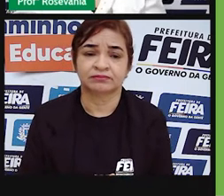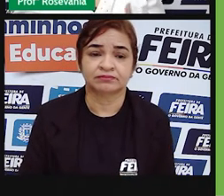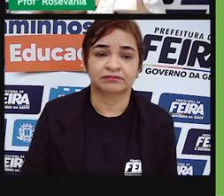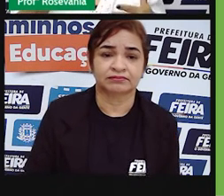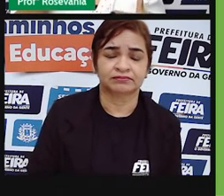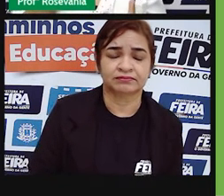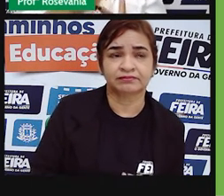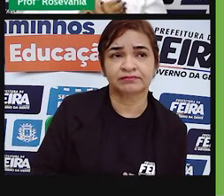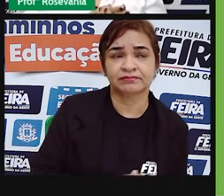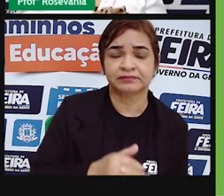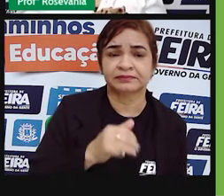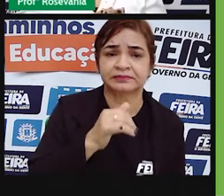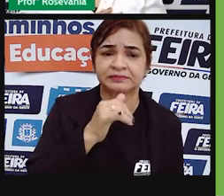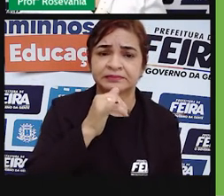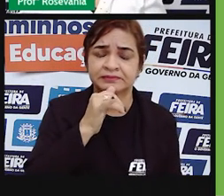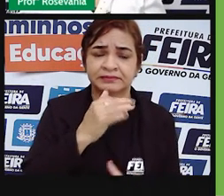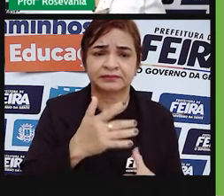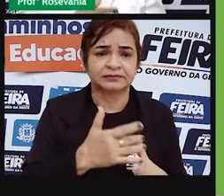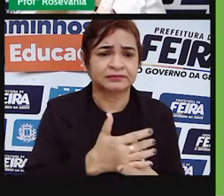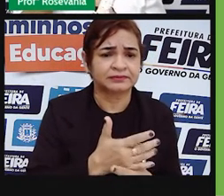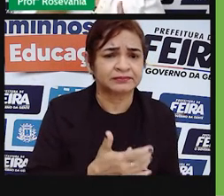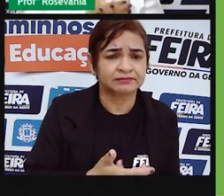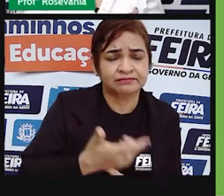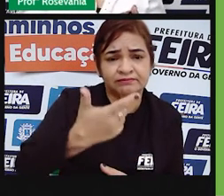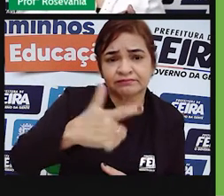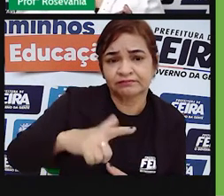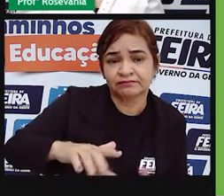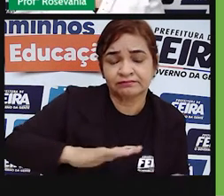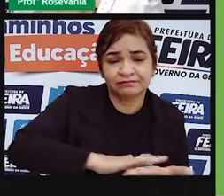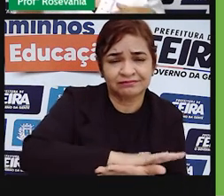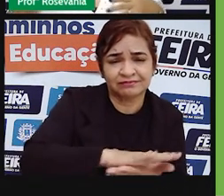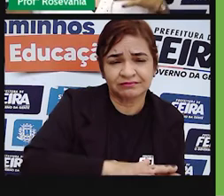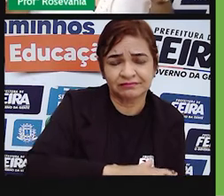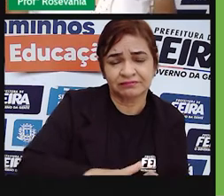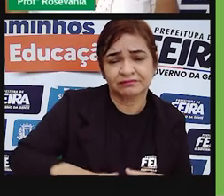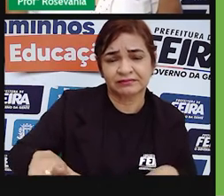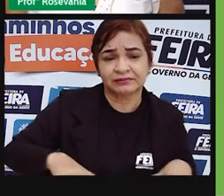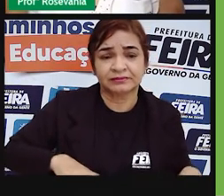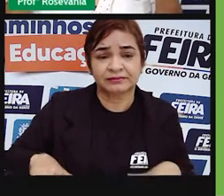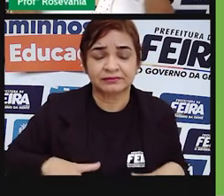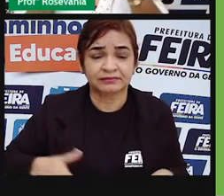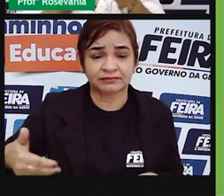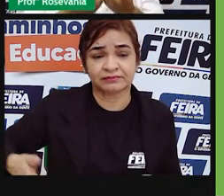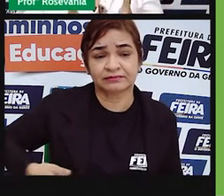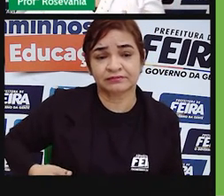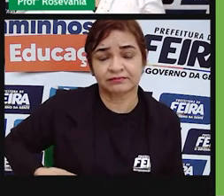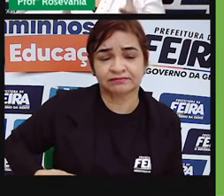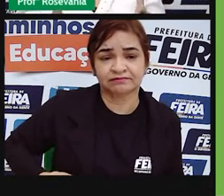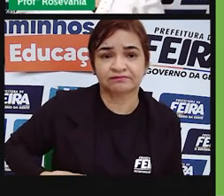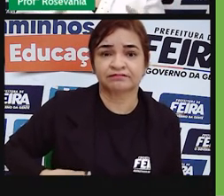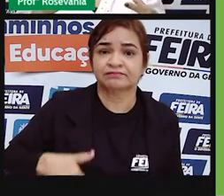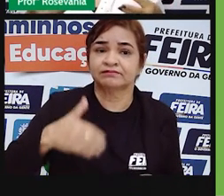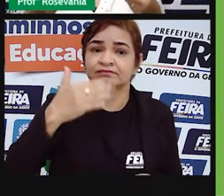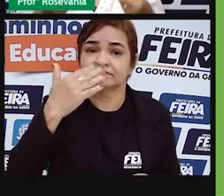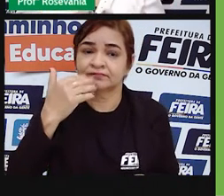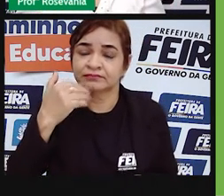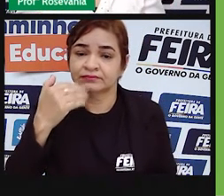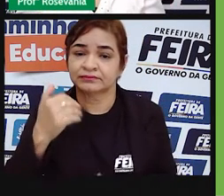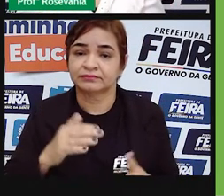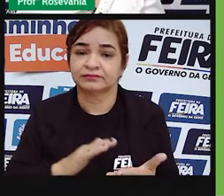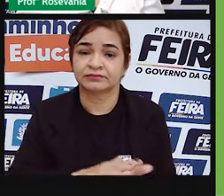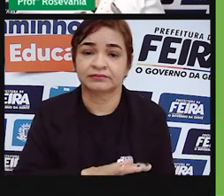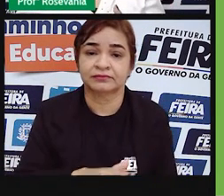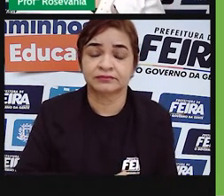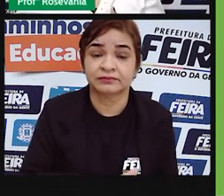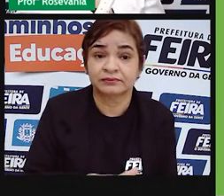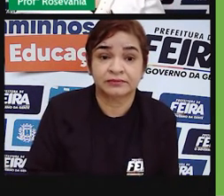né, que muitas pessoas passam fome, perdem seus animais, vivem uma situação assim, de